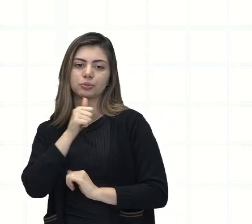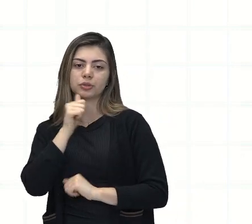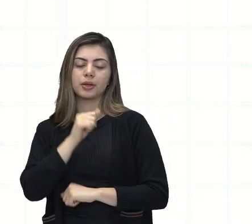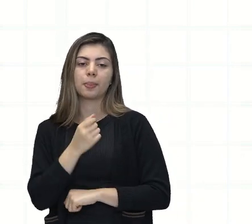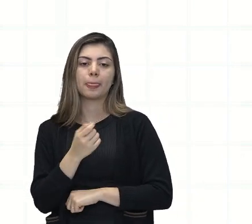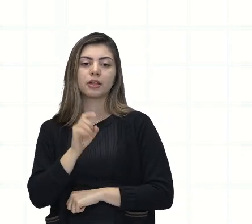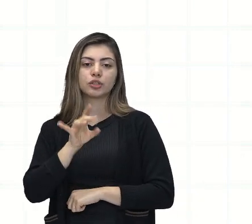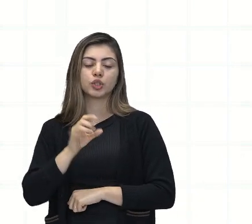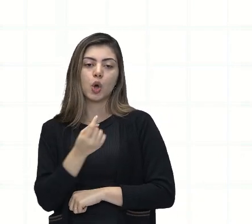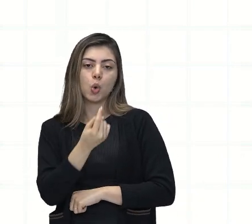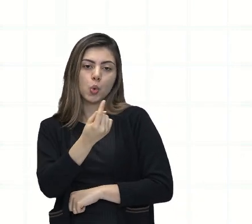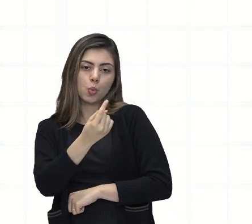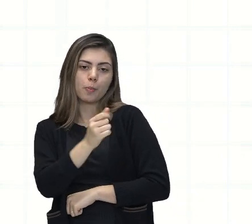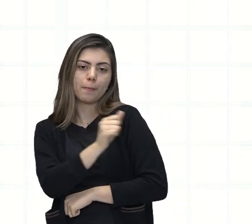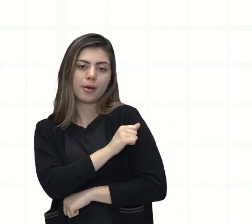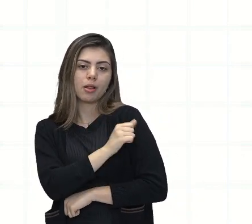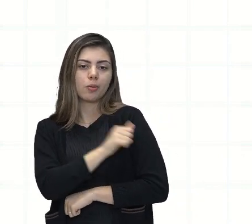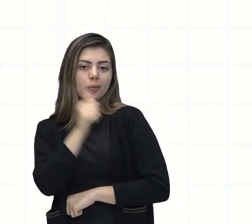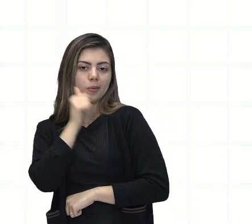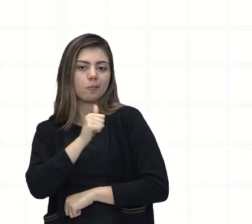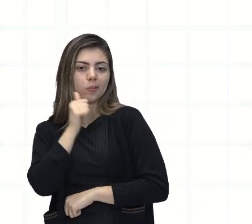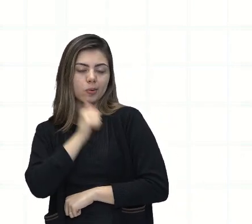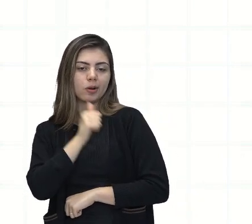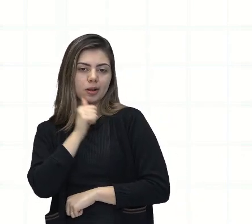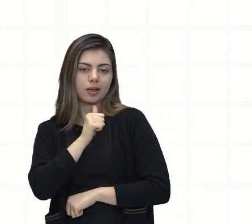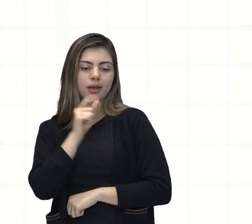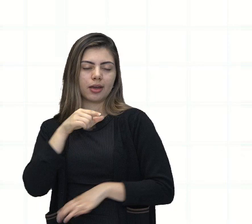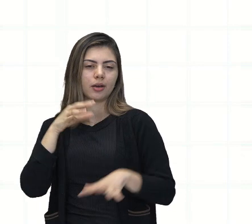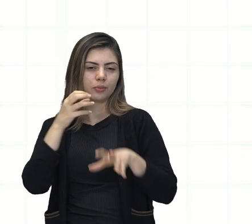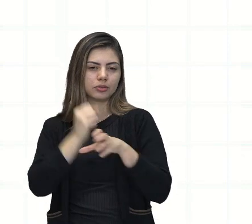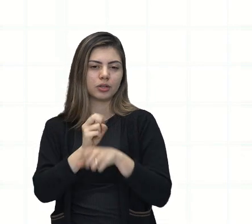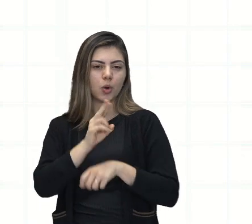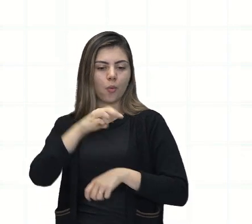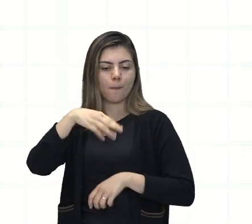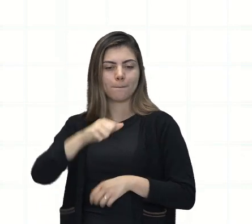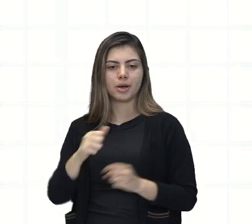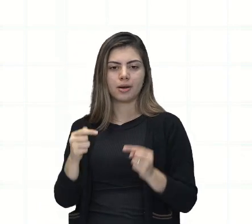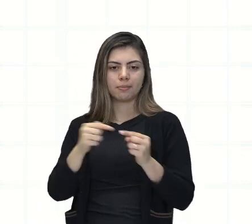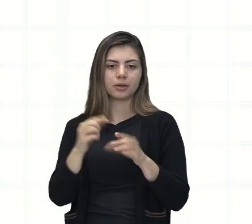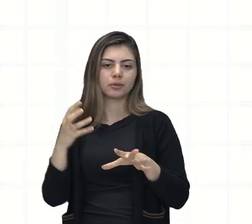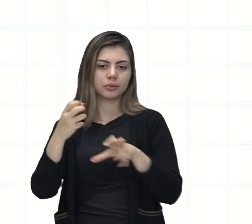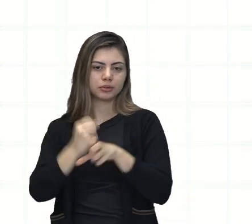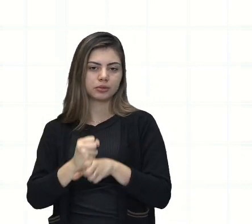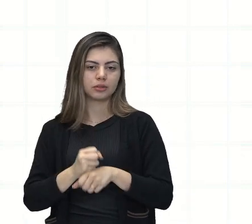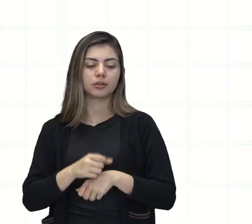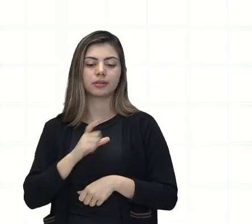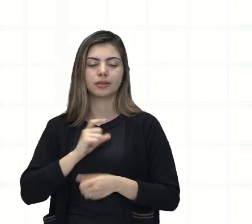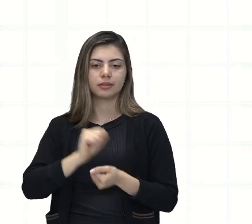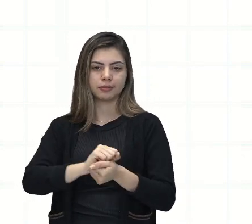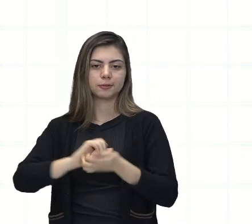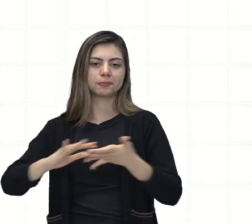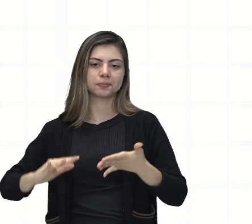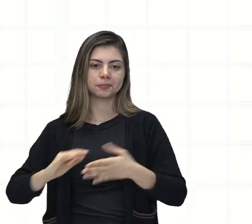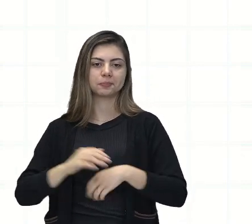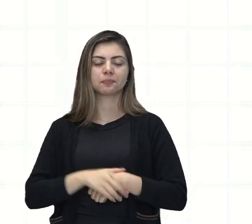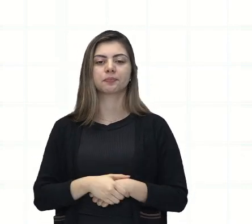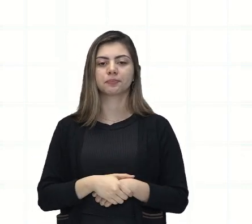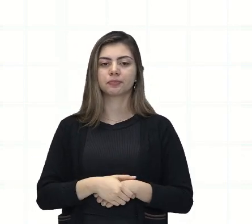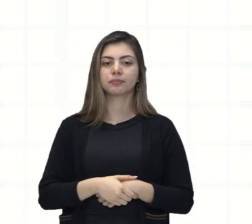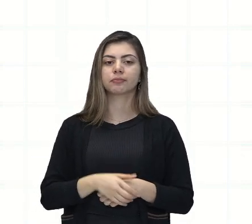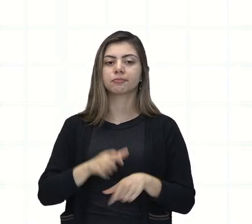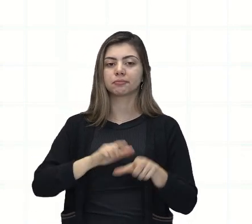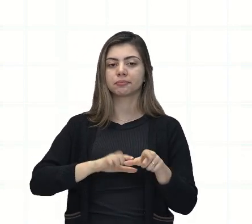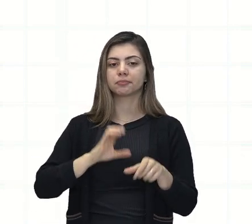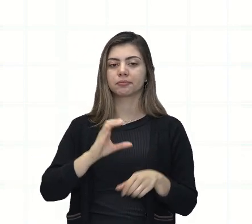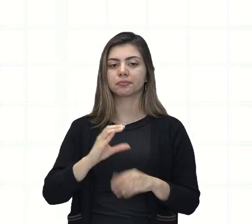uma aluna, dando ideia de quantidade, né? Fez a atividade. Na letra